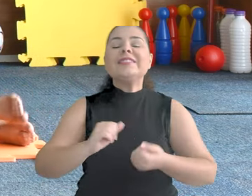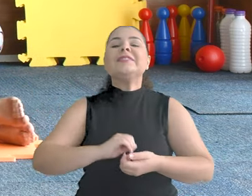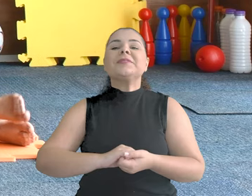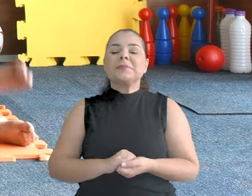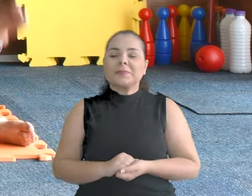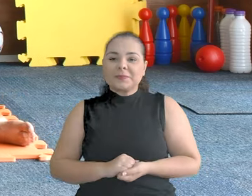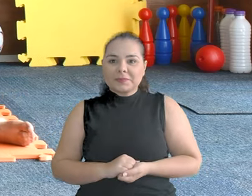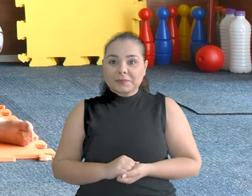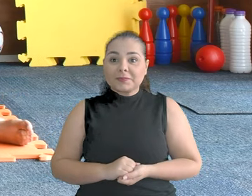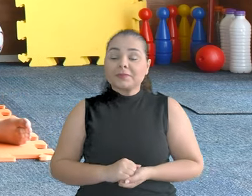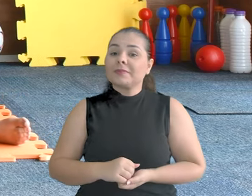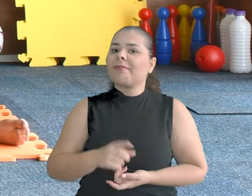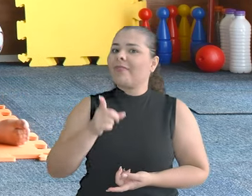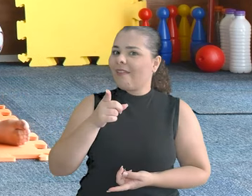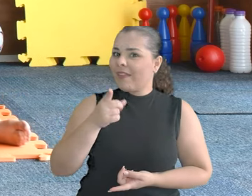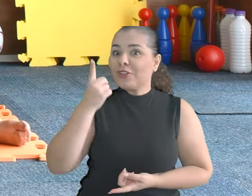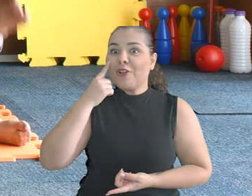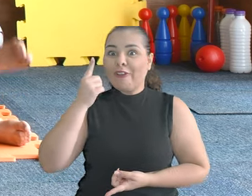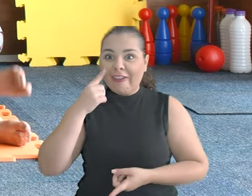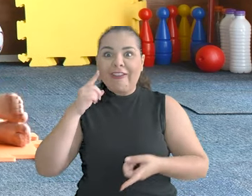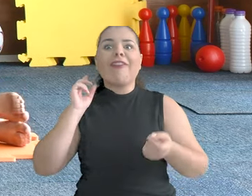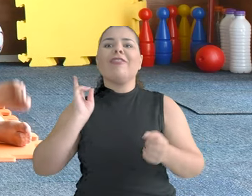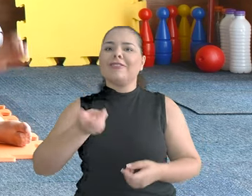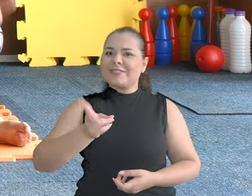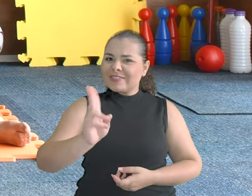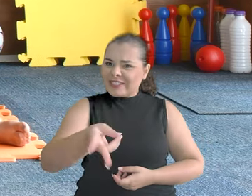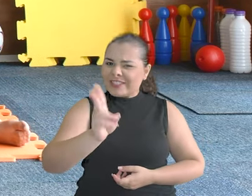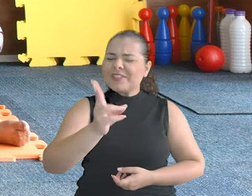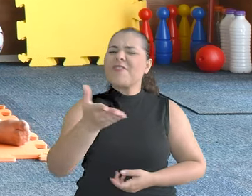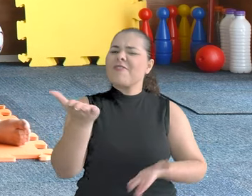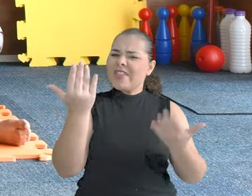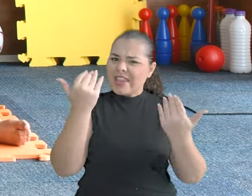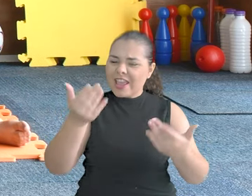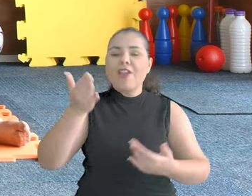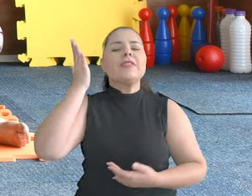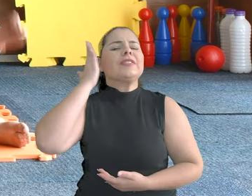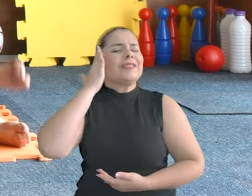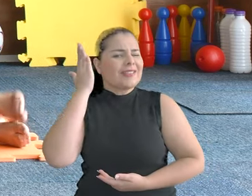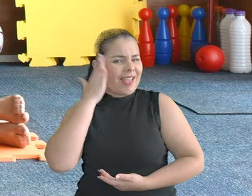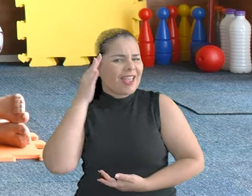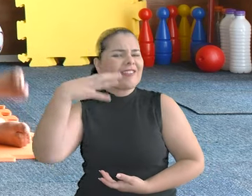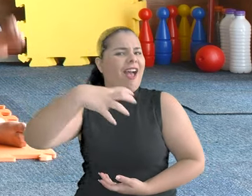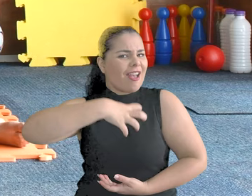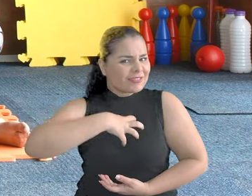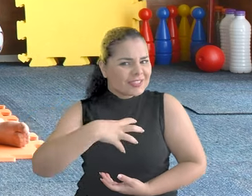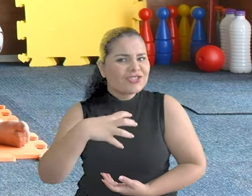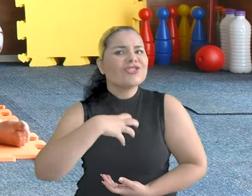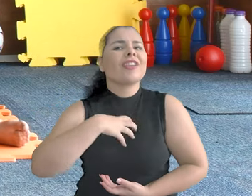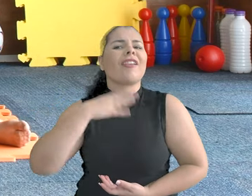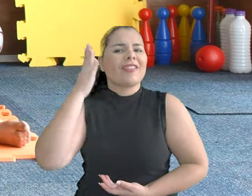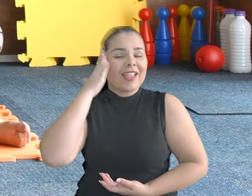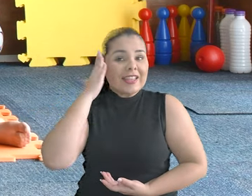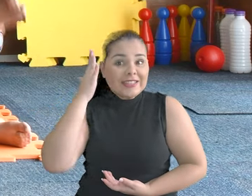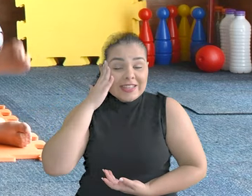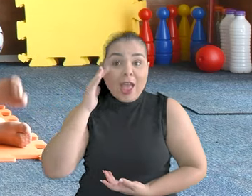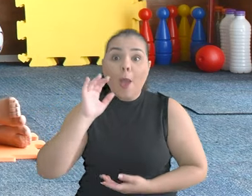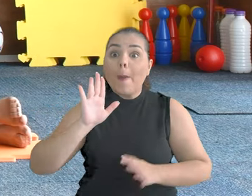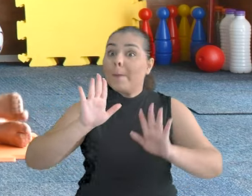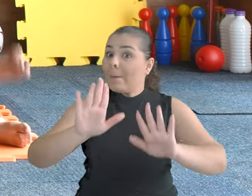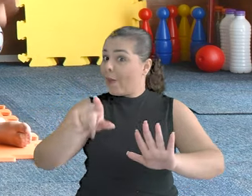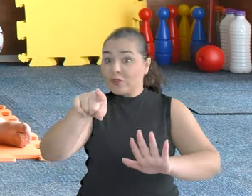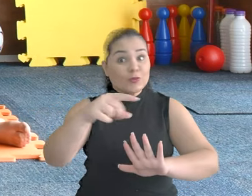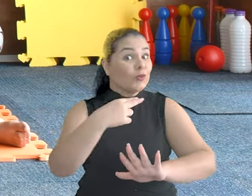agora agora agora isso continua Eu sei eu sei